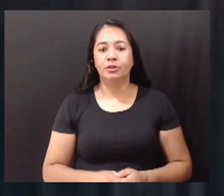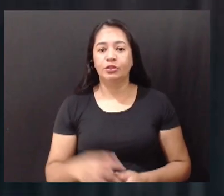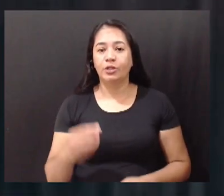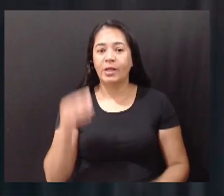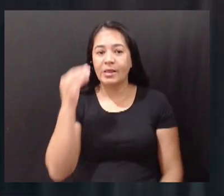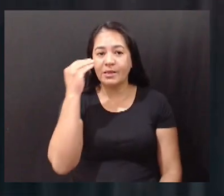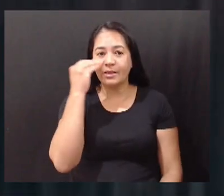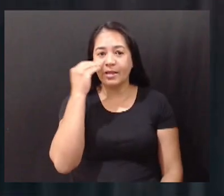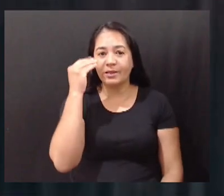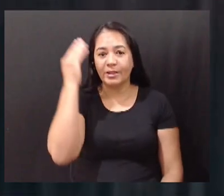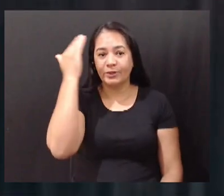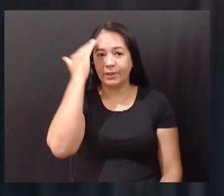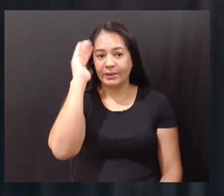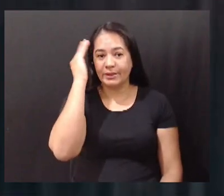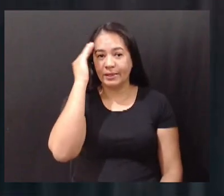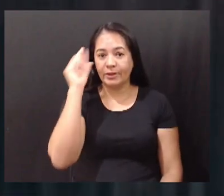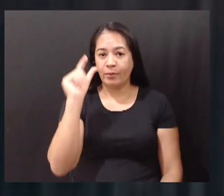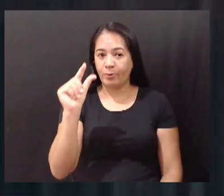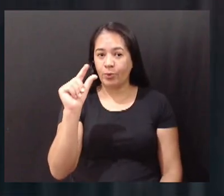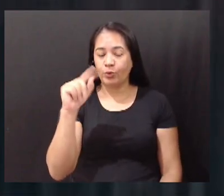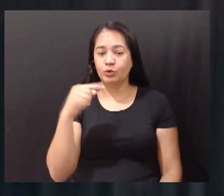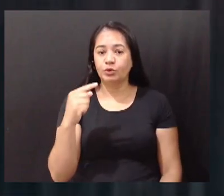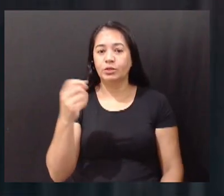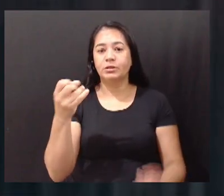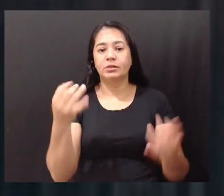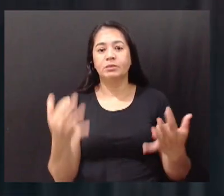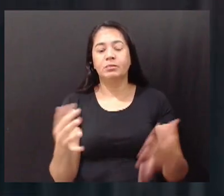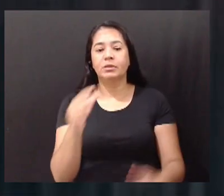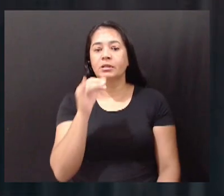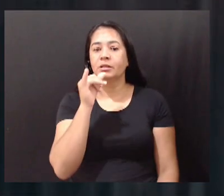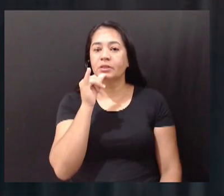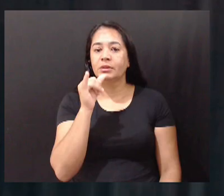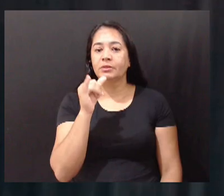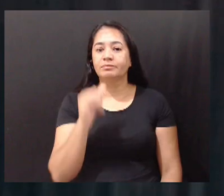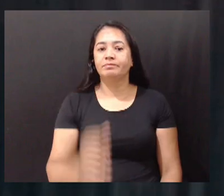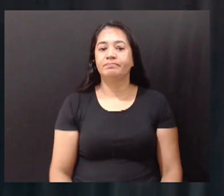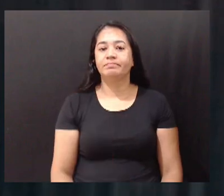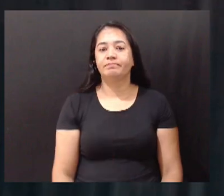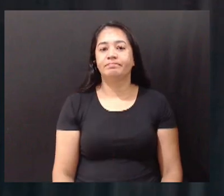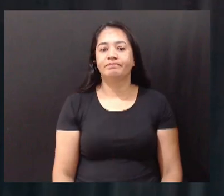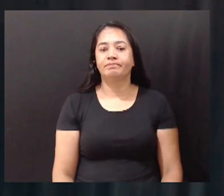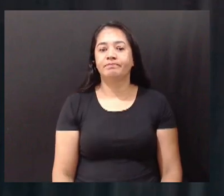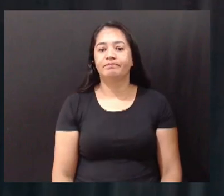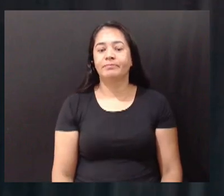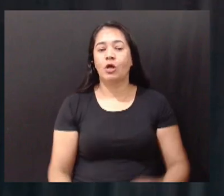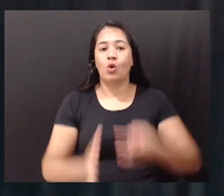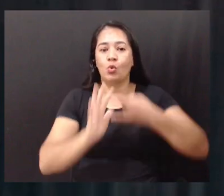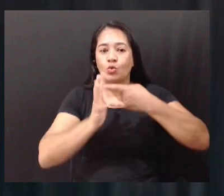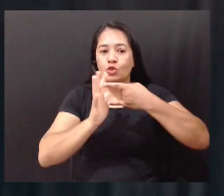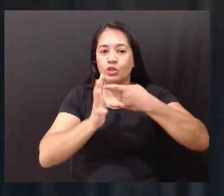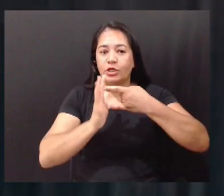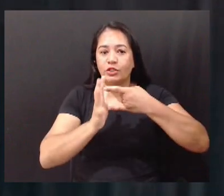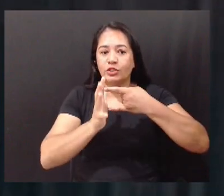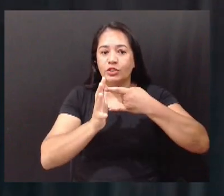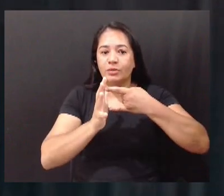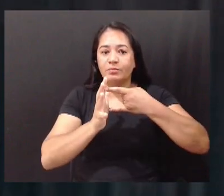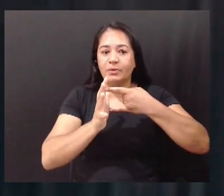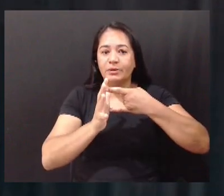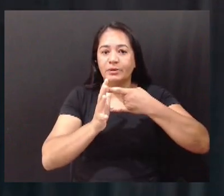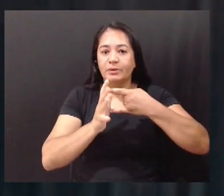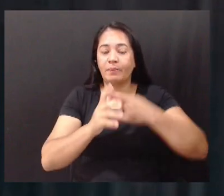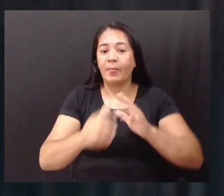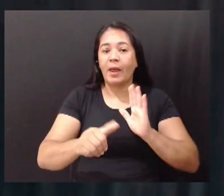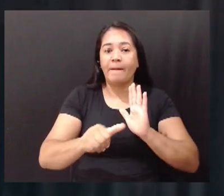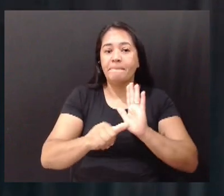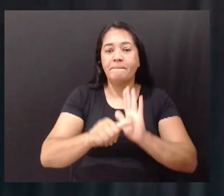Então, quando nós falamos, por exemplo, do ChatGPT, que foi a primeira inteligência artificial que nós tivemos